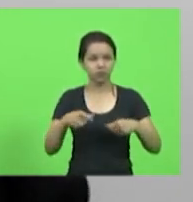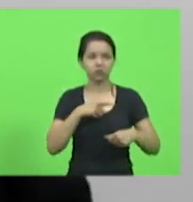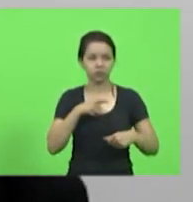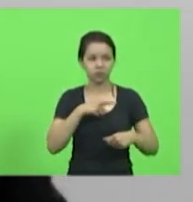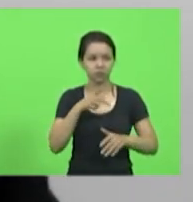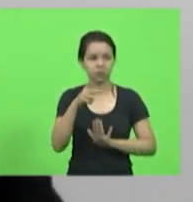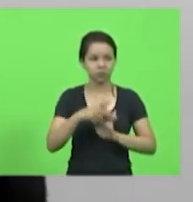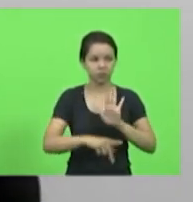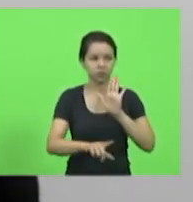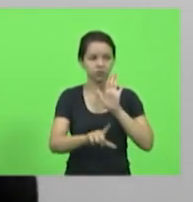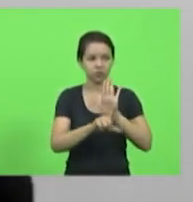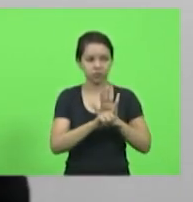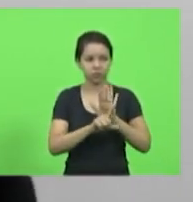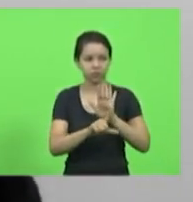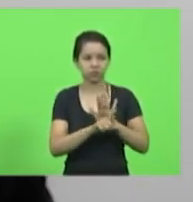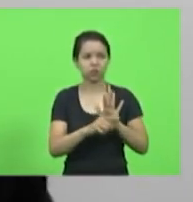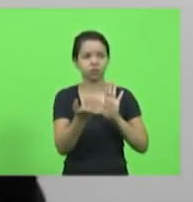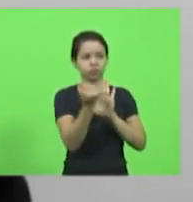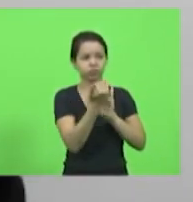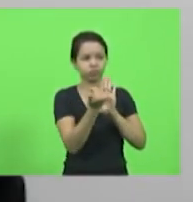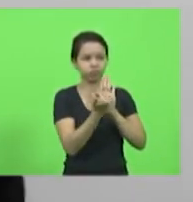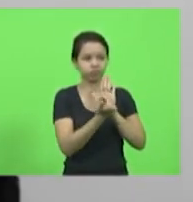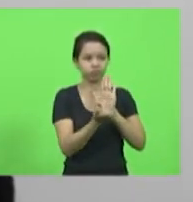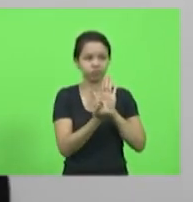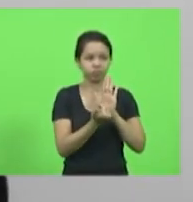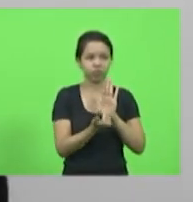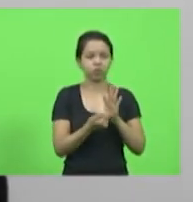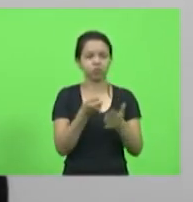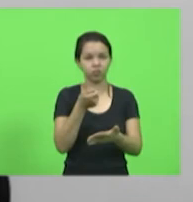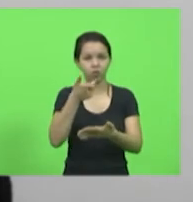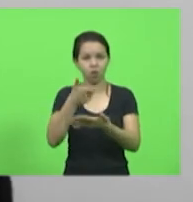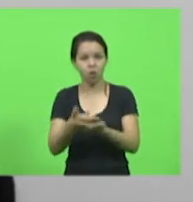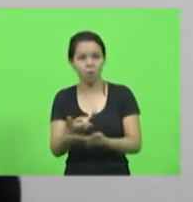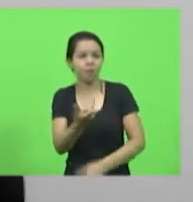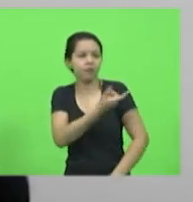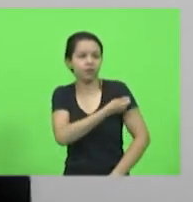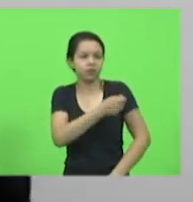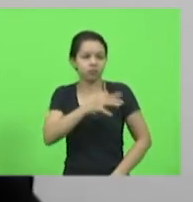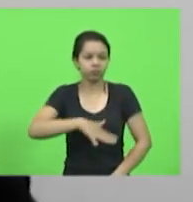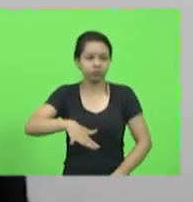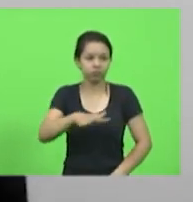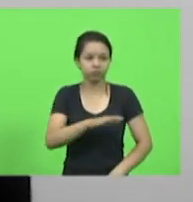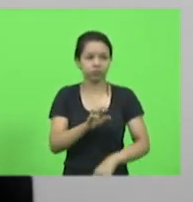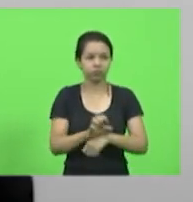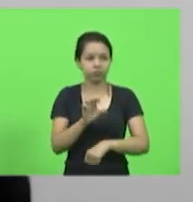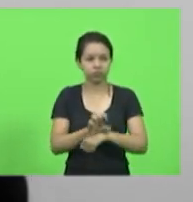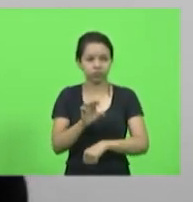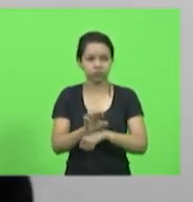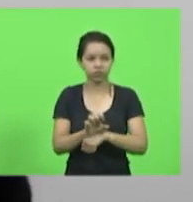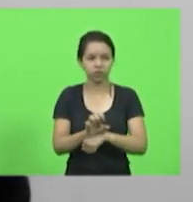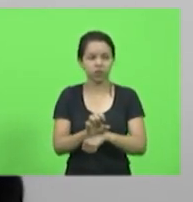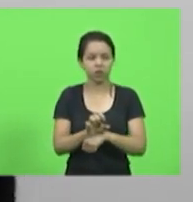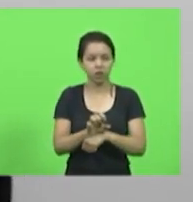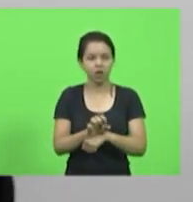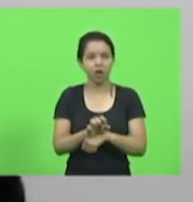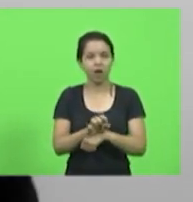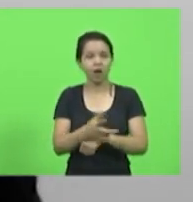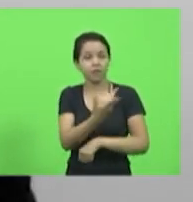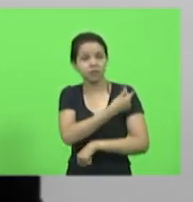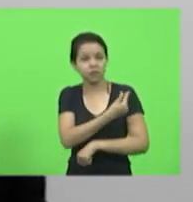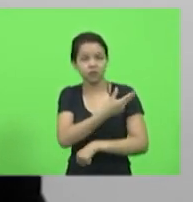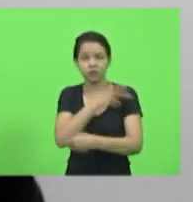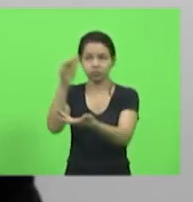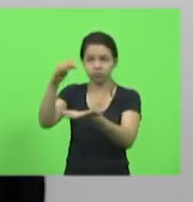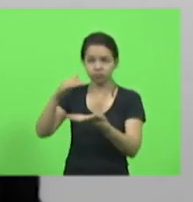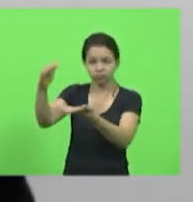de regulamentar a questão da compra das vacinas pelo Estado, e quando essas vacinas chegarem, aí